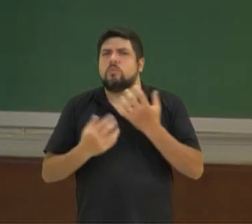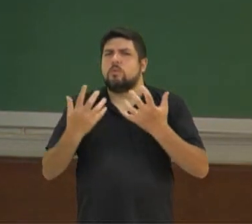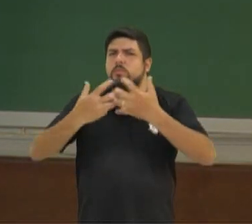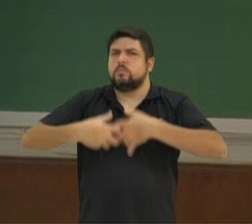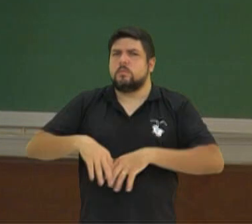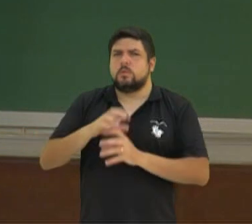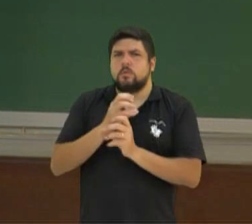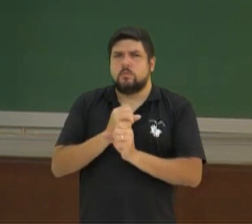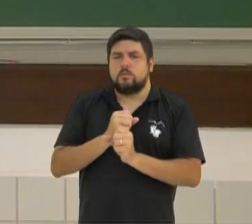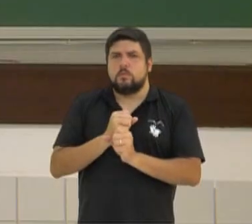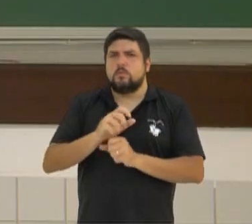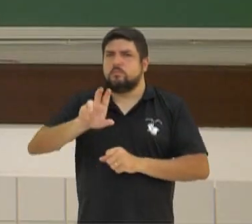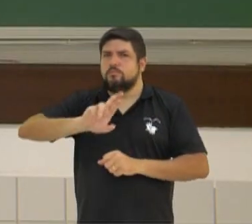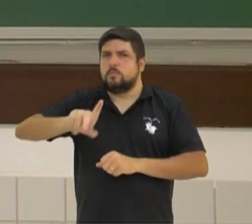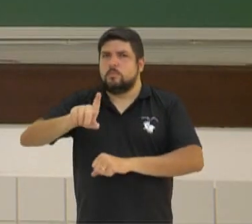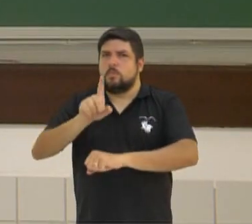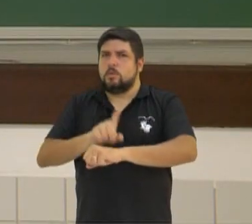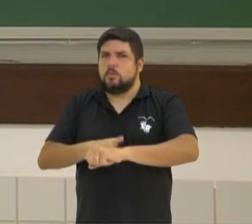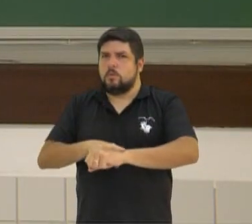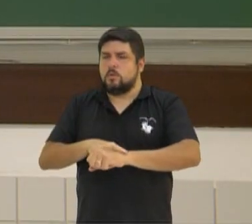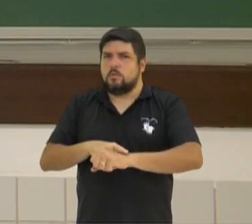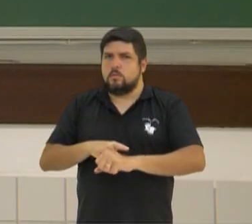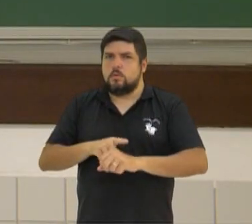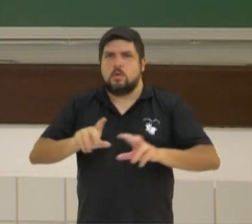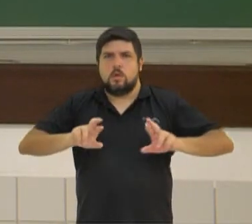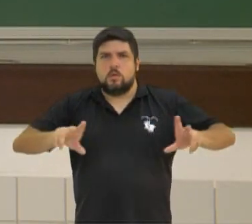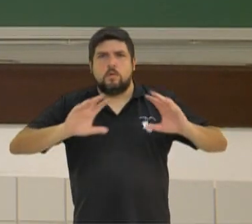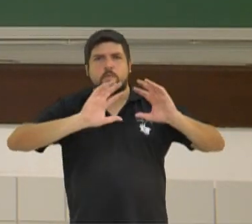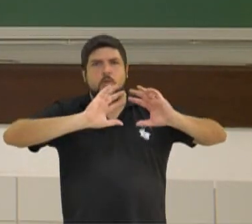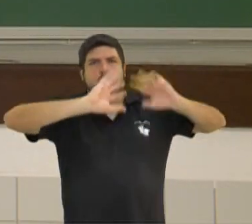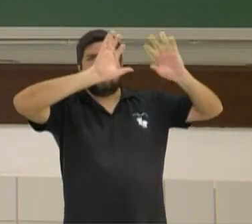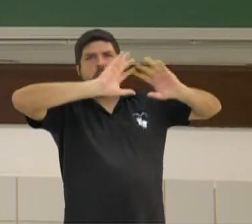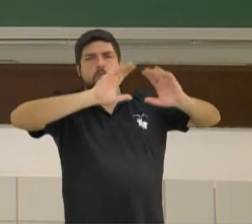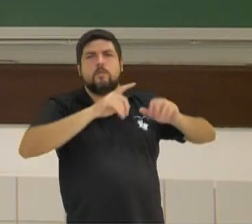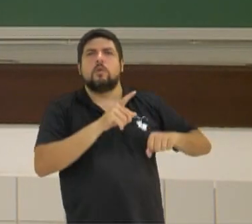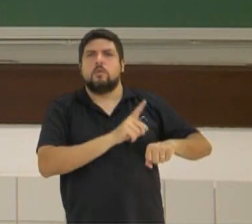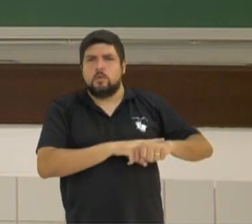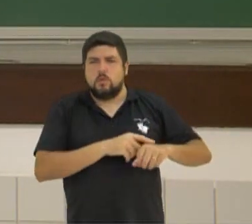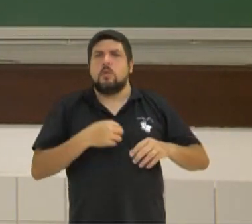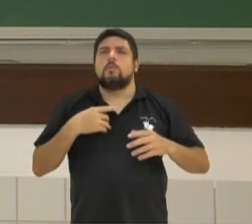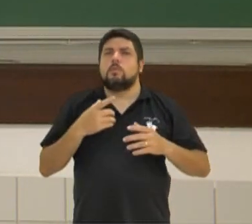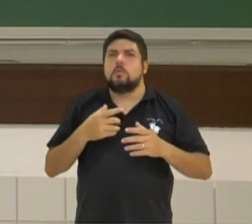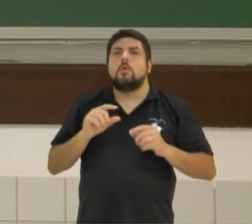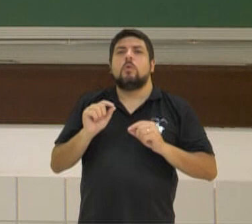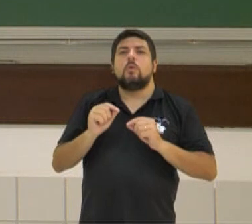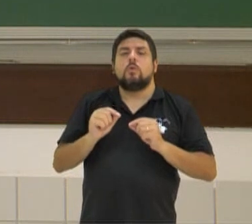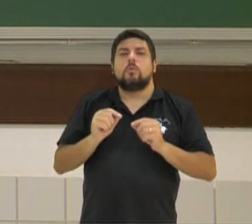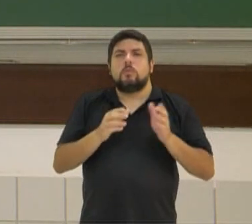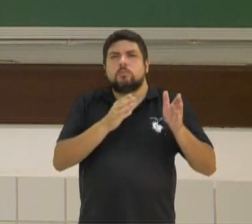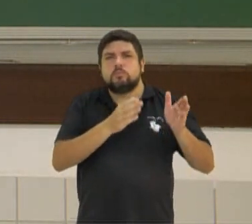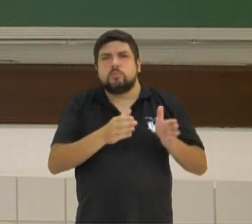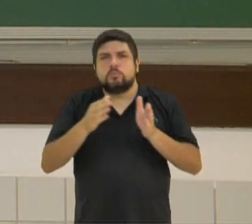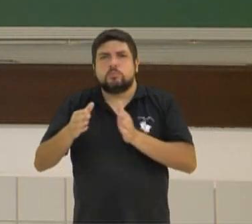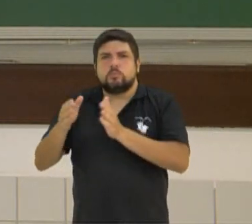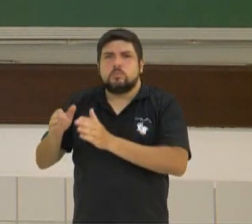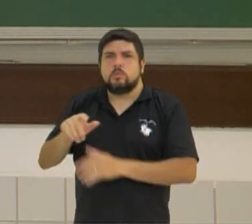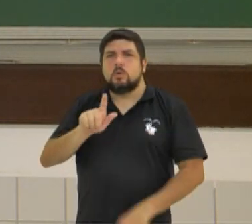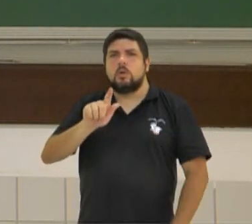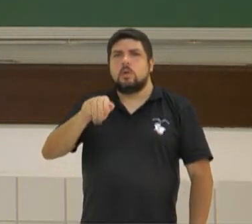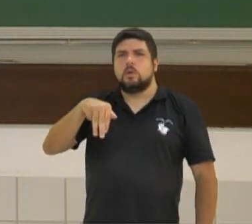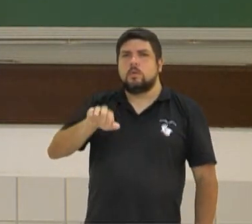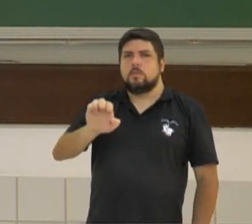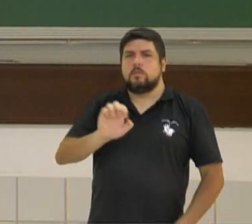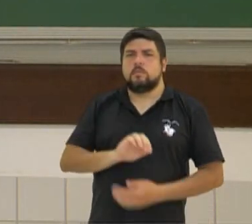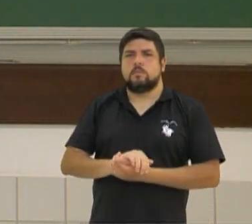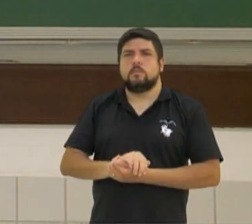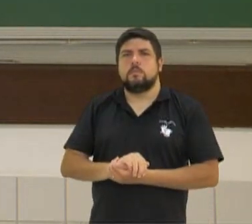Então não é por tempo, né? Então é como acontece no vôlei, o jogo de badminton não é por tempo, e sim por game. Então como que funciona essa